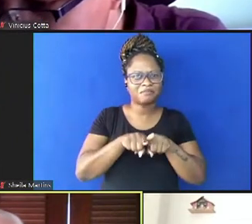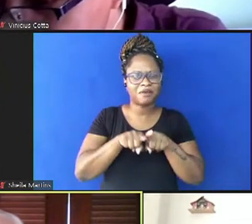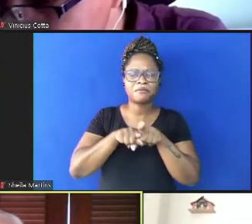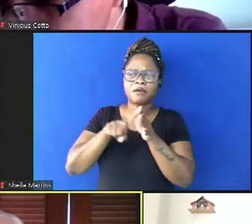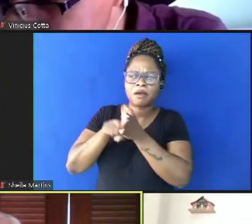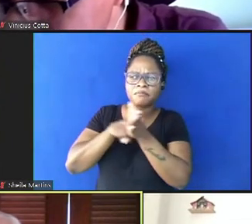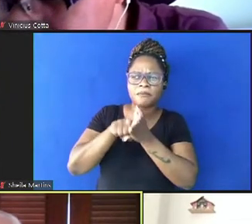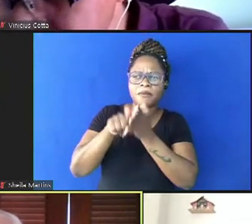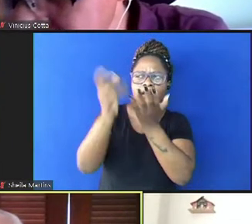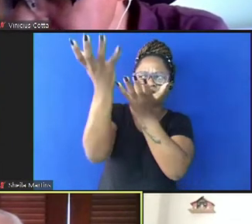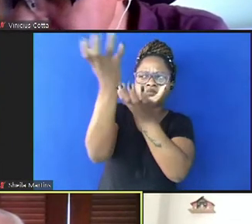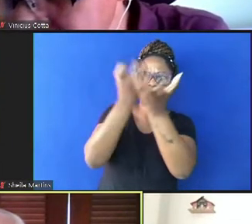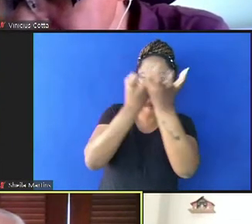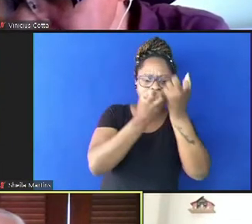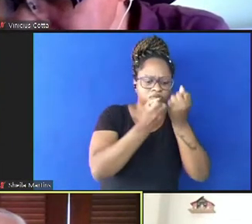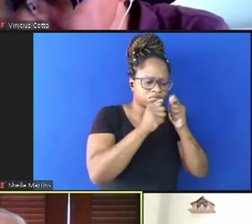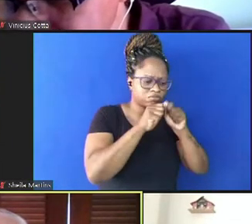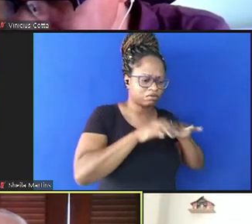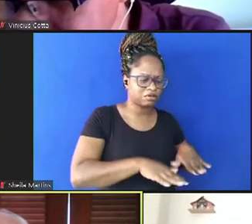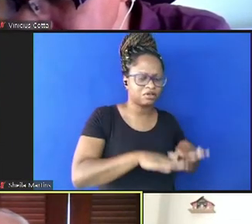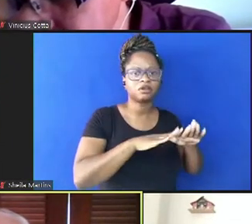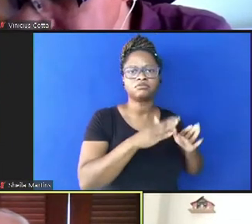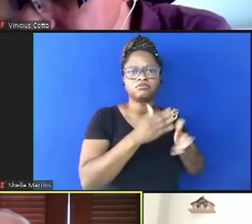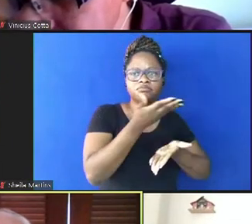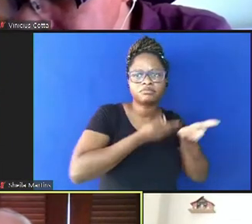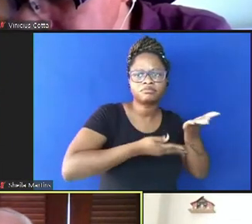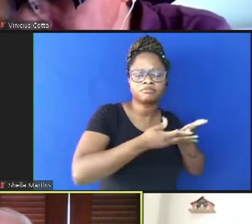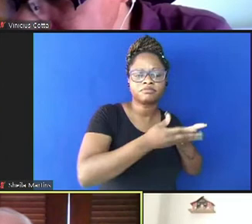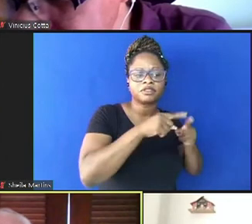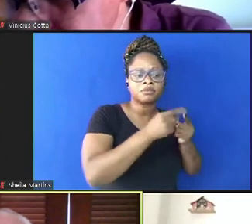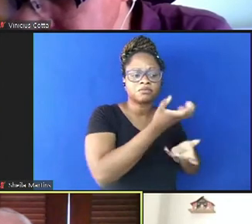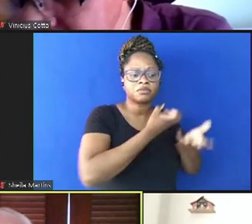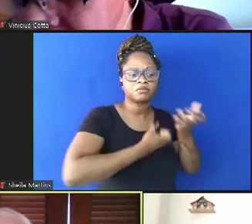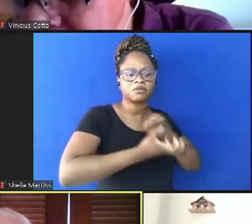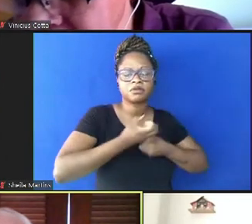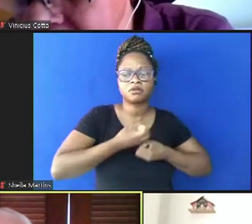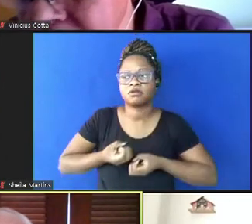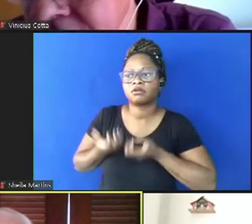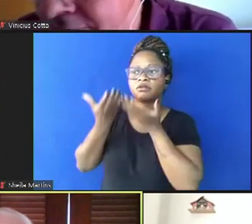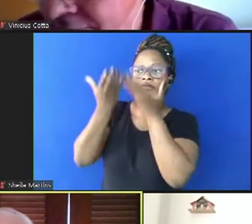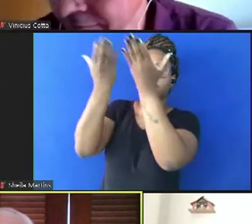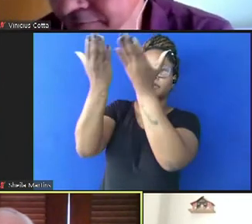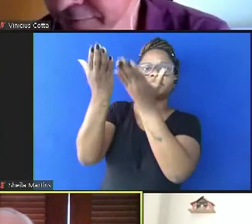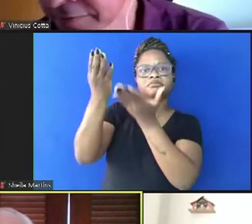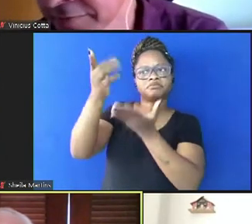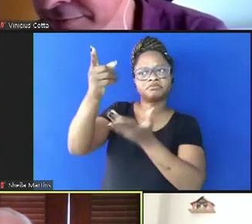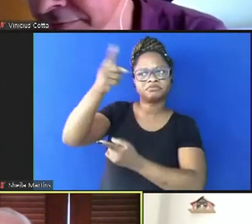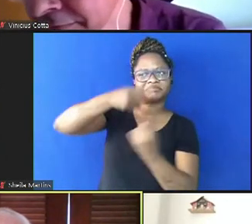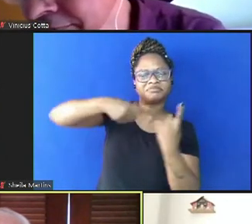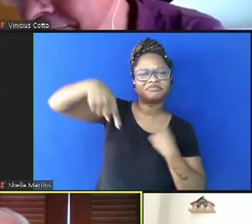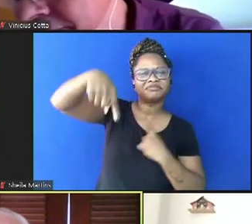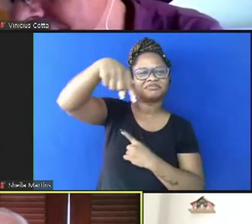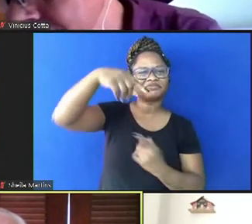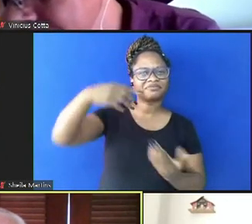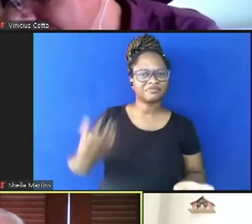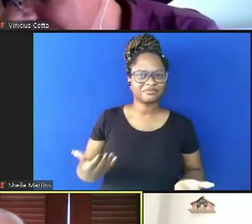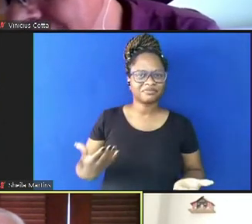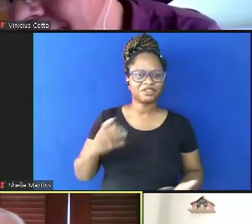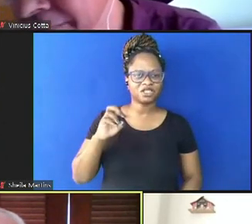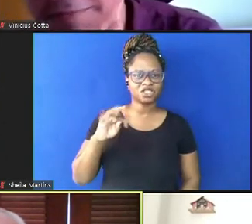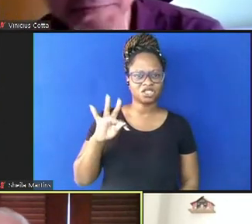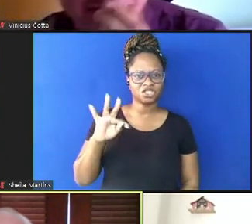vieram compartilhar o seu conhecimento e captar aquilo que nós poderíamos também oferecer. Cristiane, muito obrigado